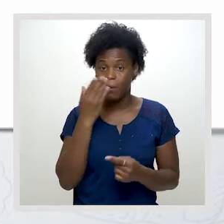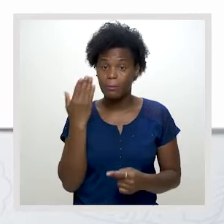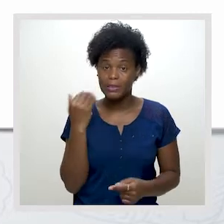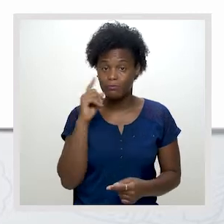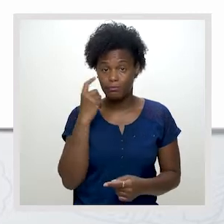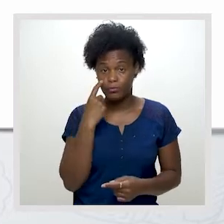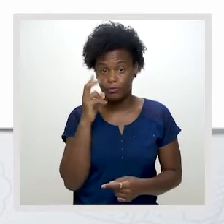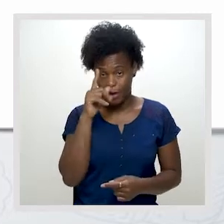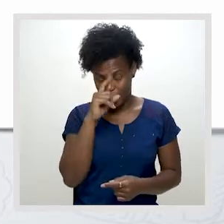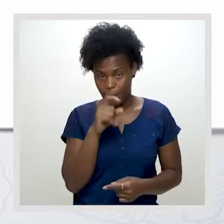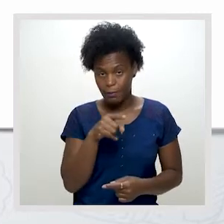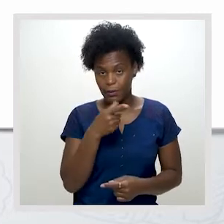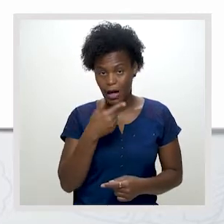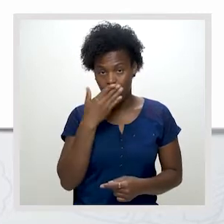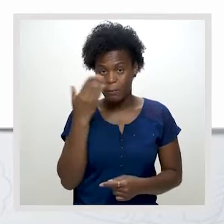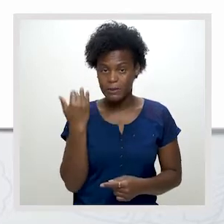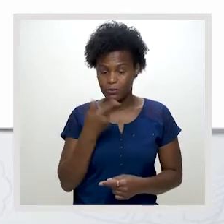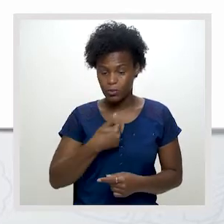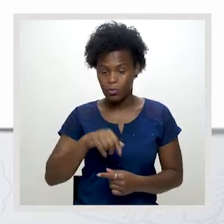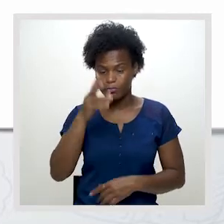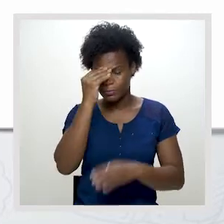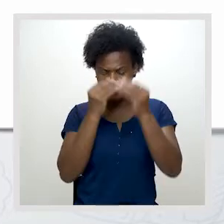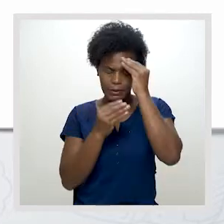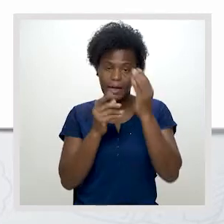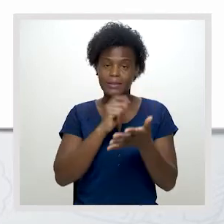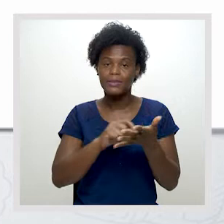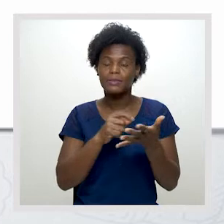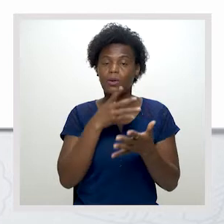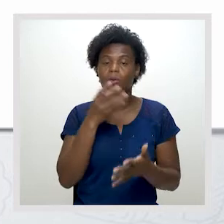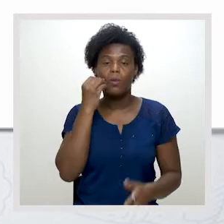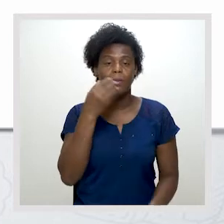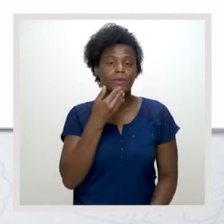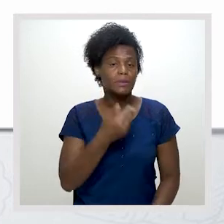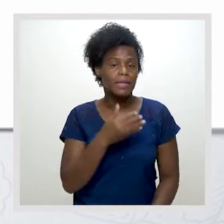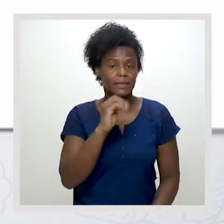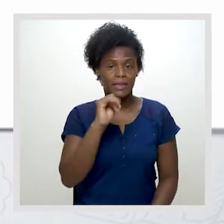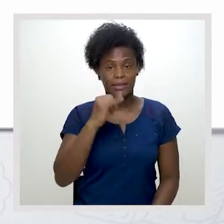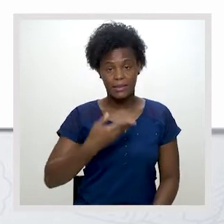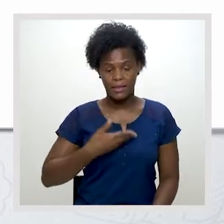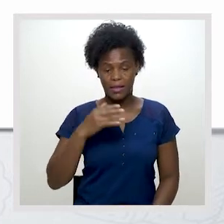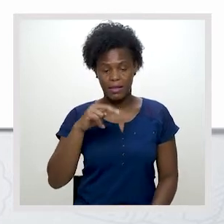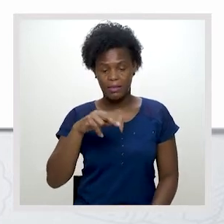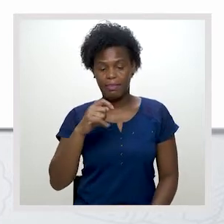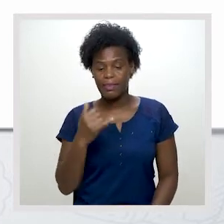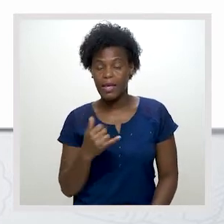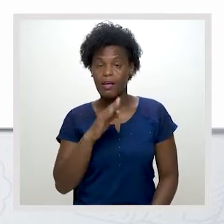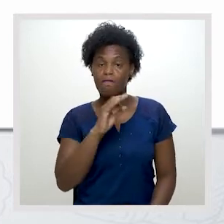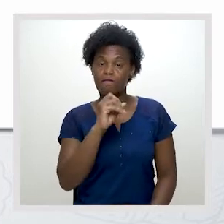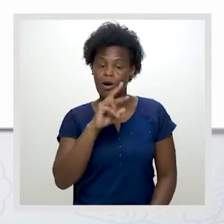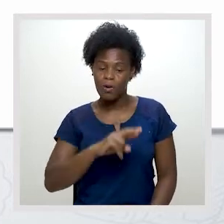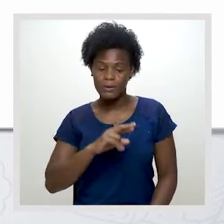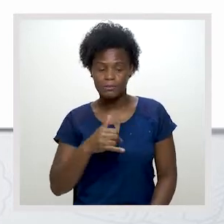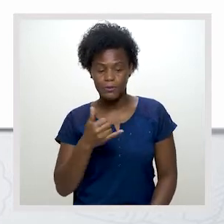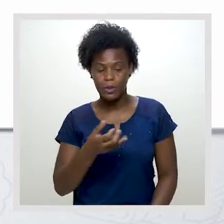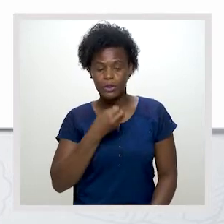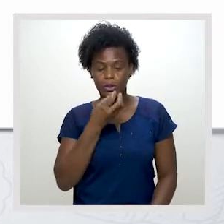anterior, aprendemos a descrição da experiência de Sidney Fox, justificação da conclusão chegada por Sidney Fox